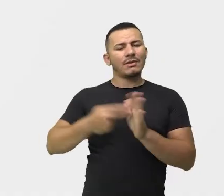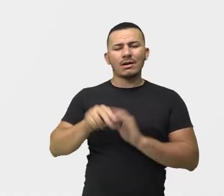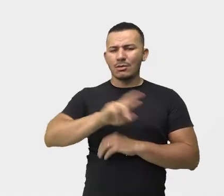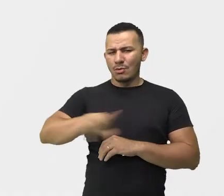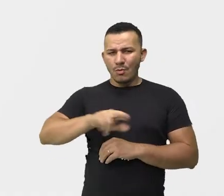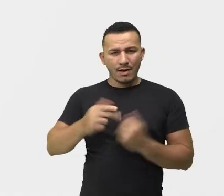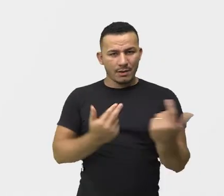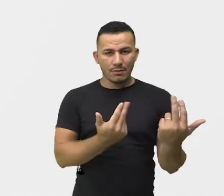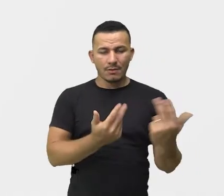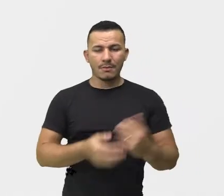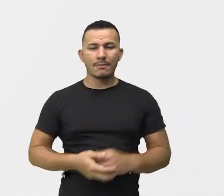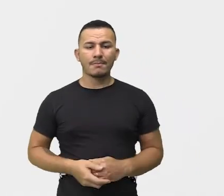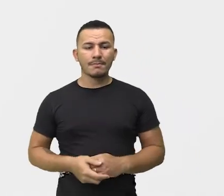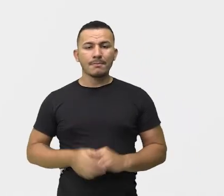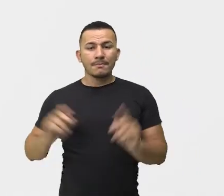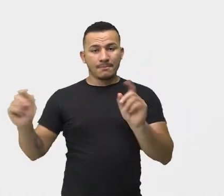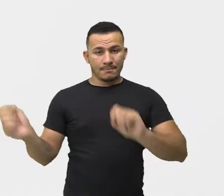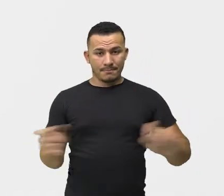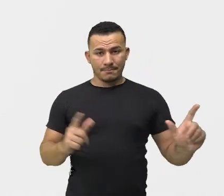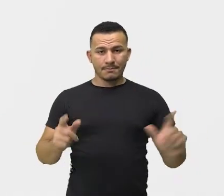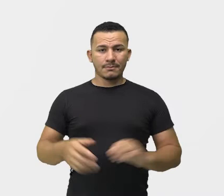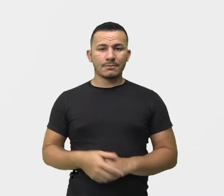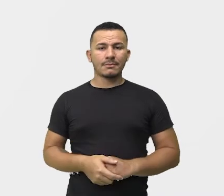Vem comigo. Então, olha só.